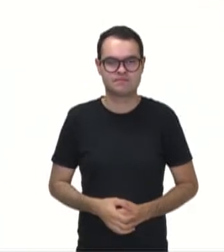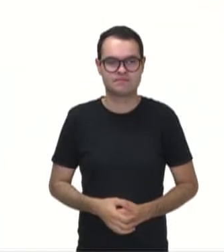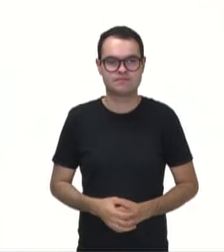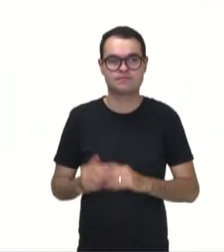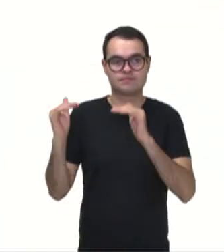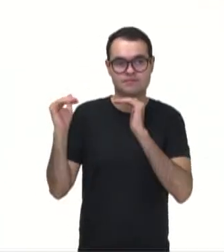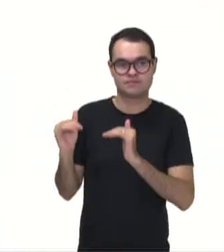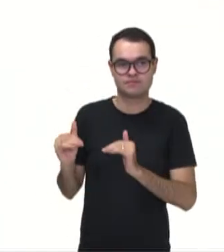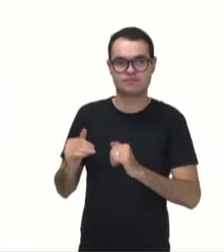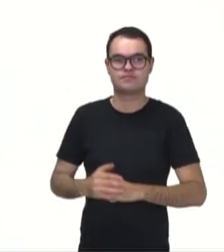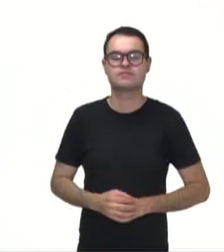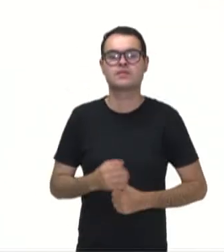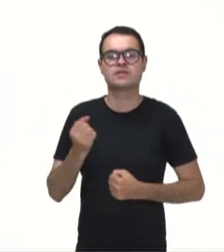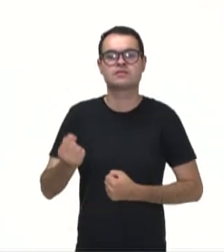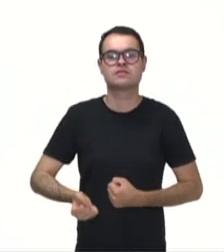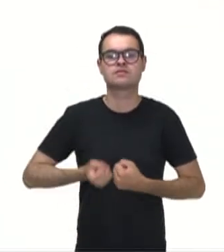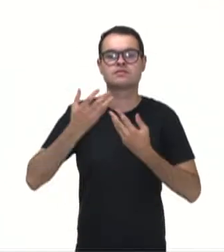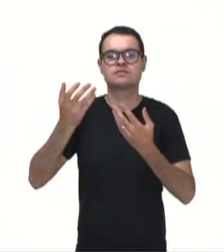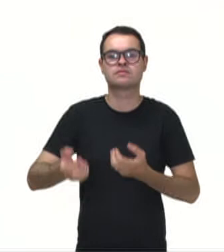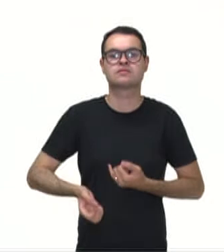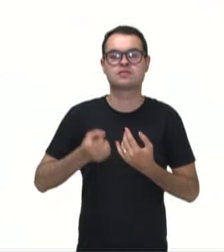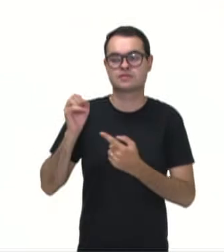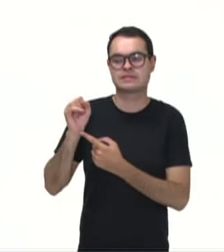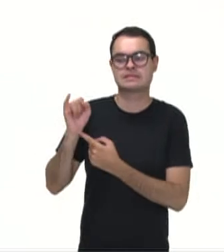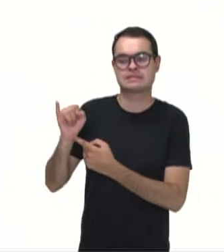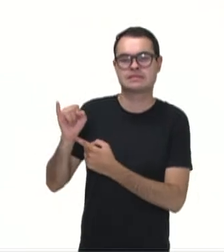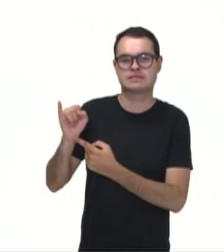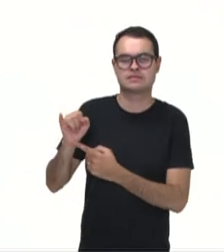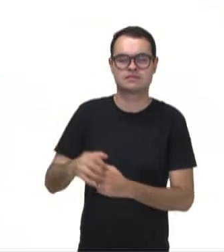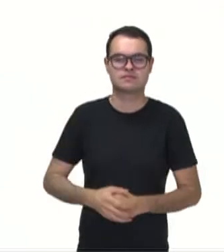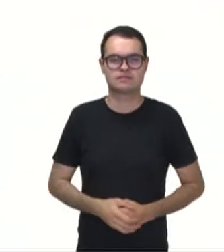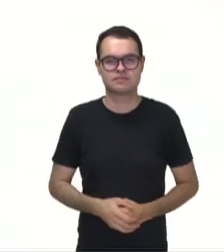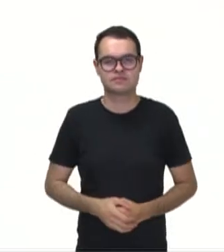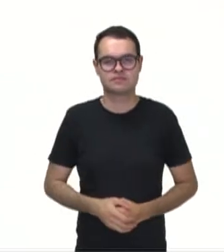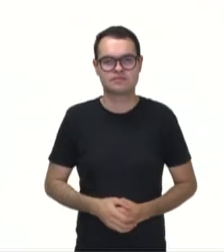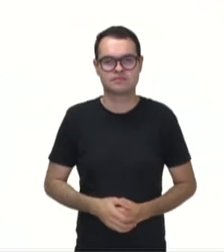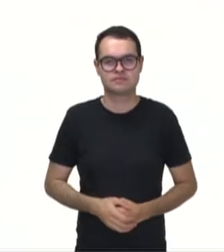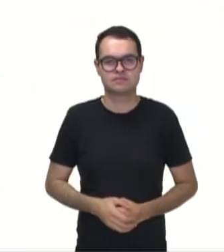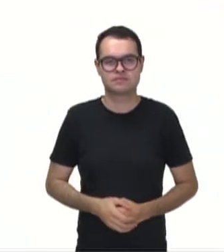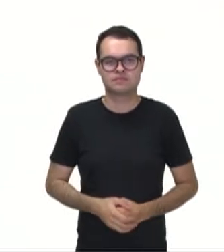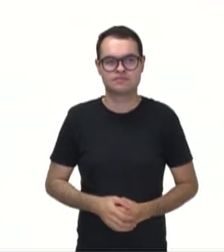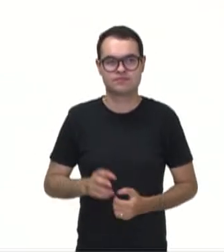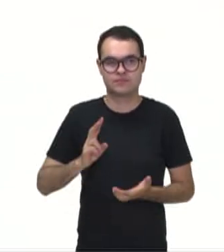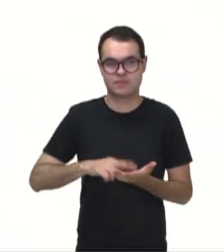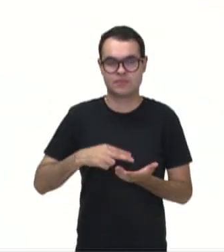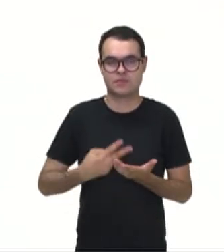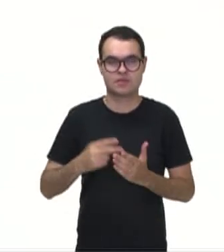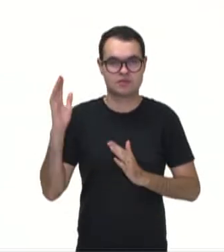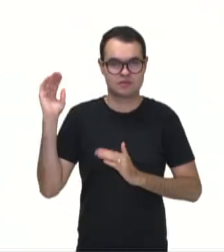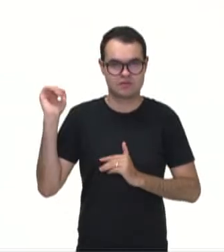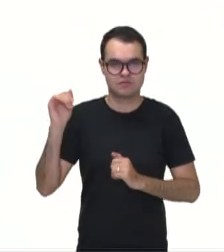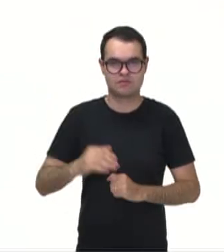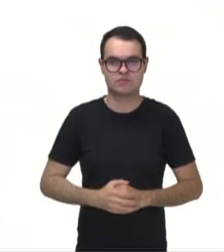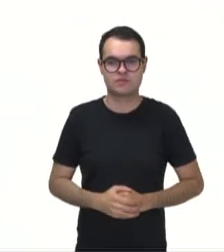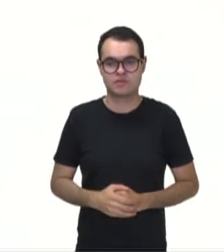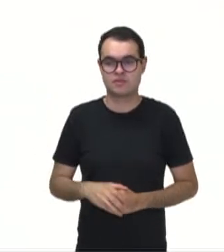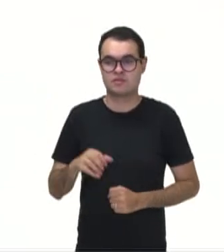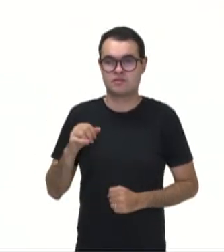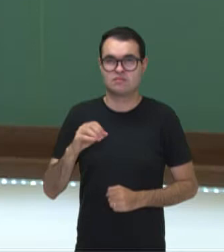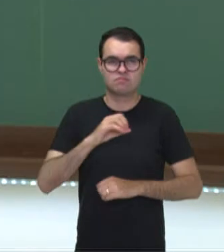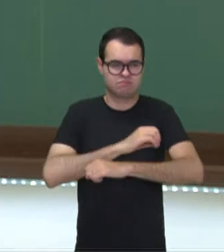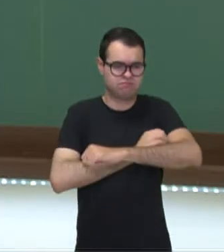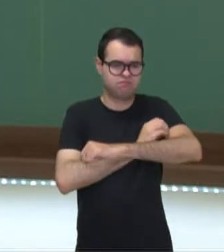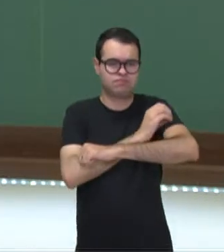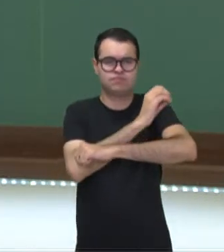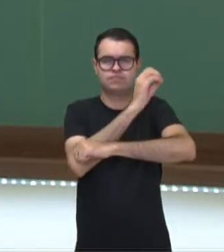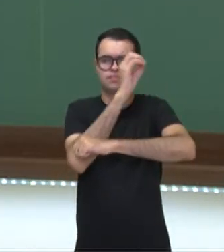E para expressar condições. Se fuera mais temprano, iríamos à praia. Ou seja, se